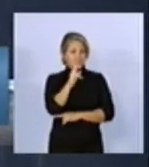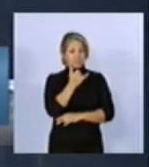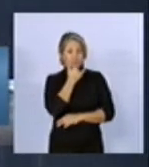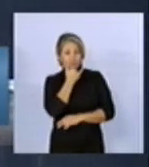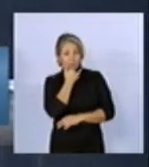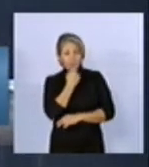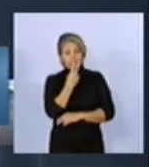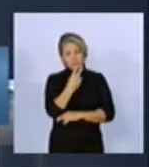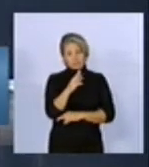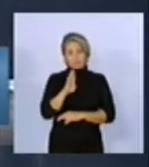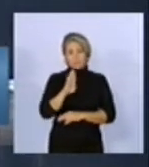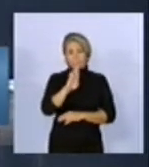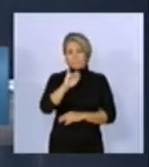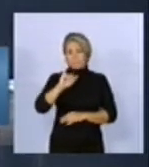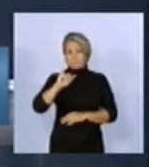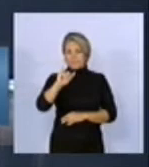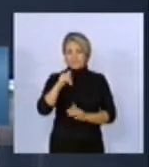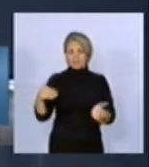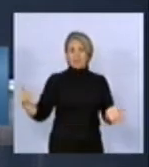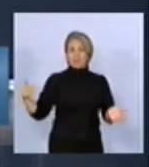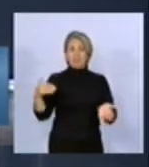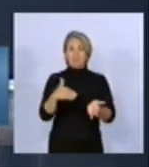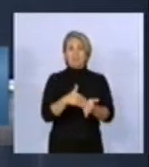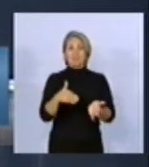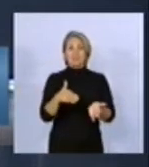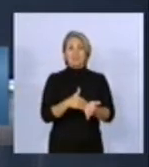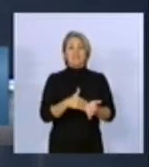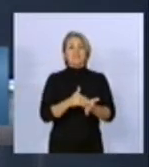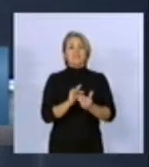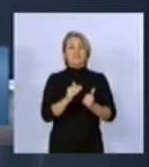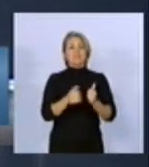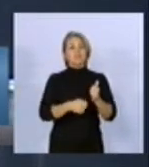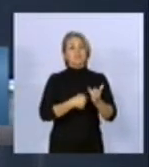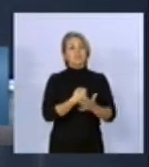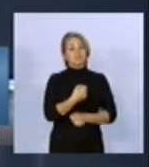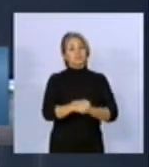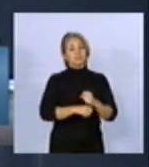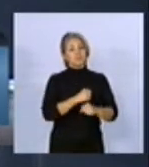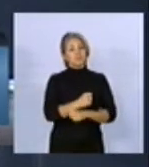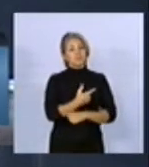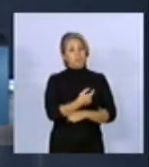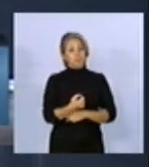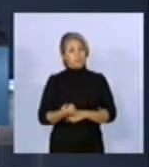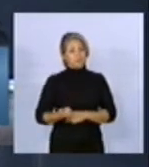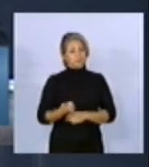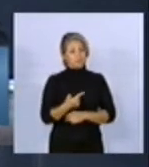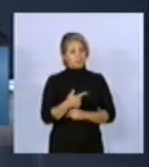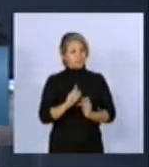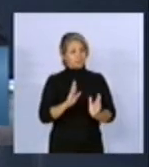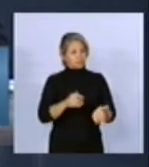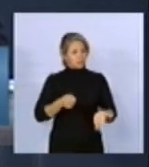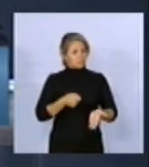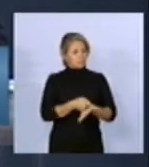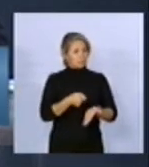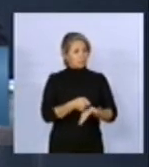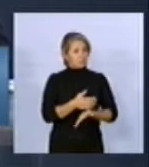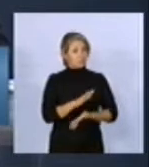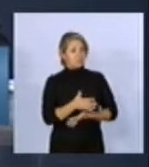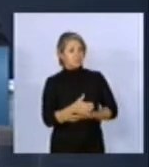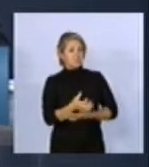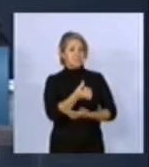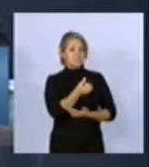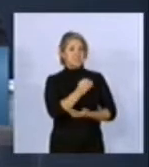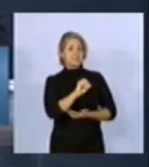Bilhões por ano até o final de 2012 já foram investidas algo em torno de 600 milhões